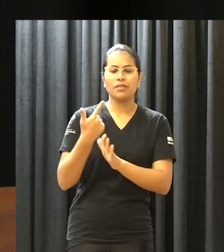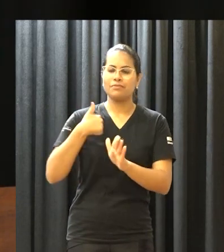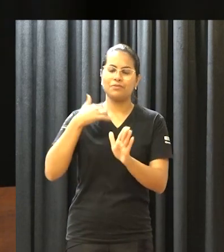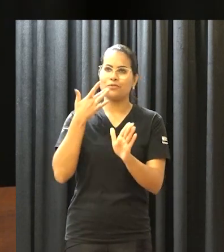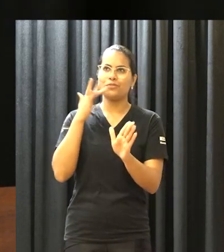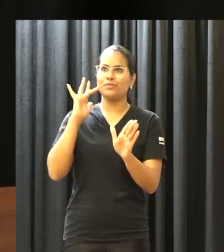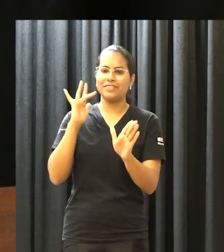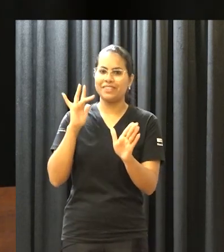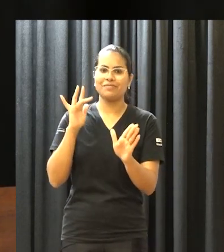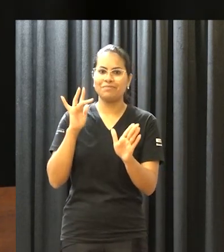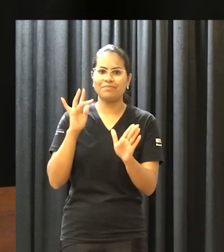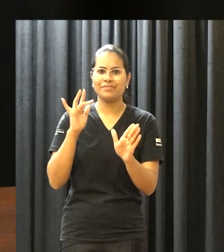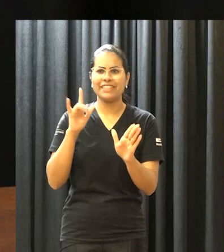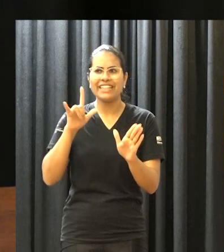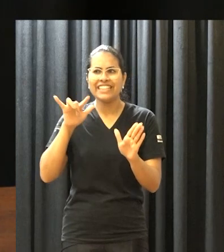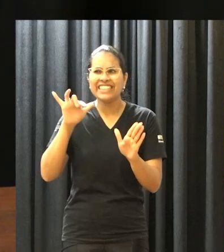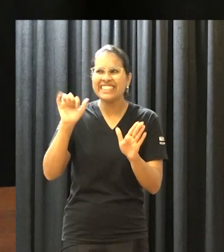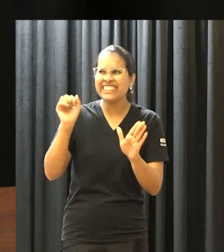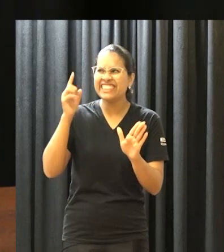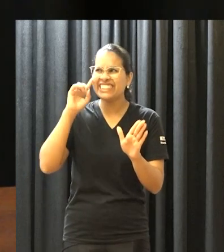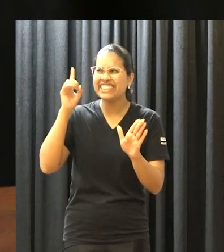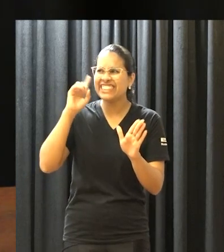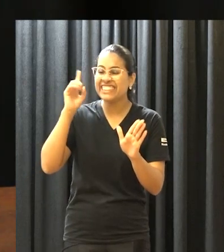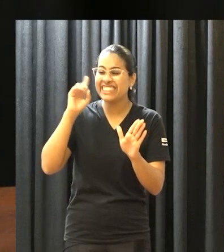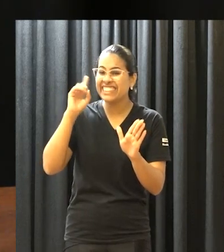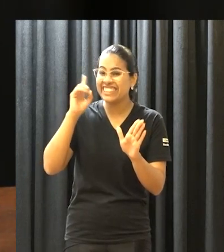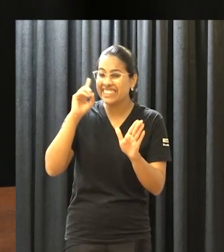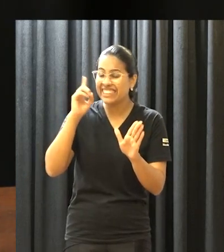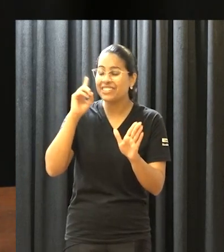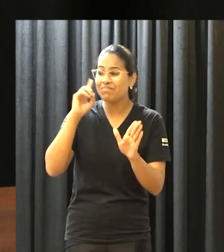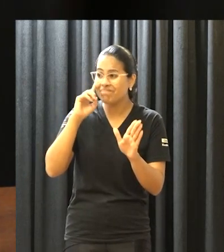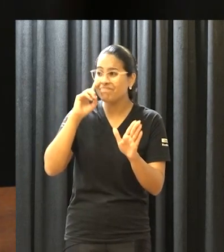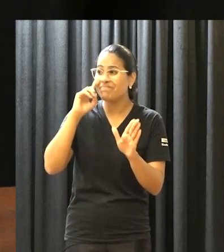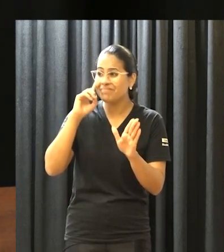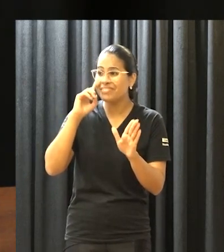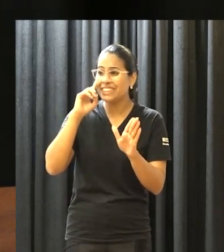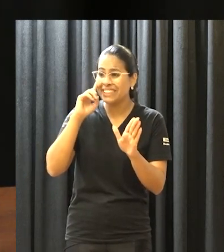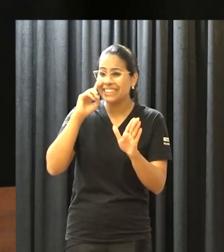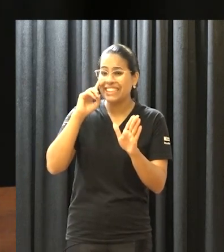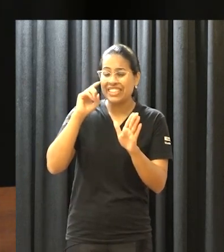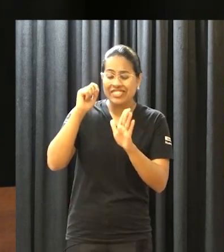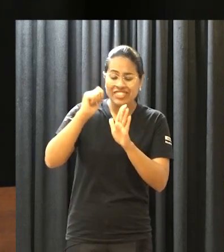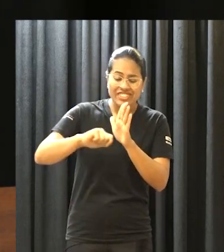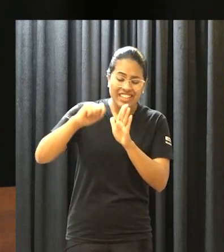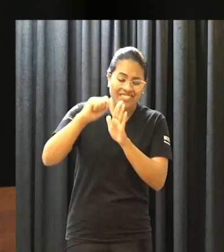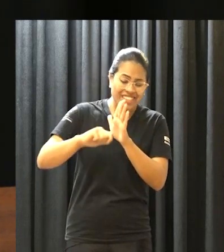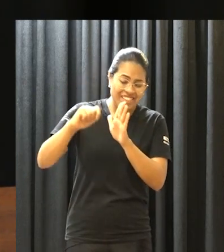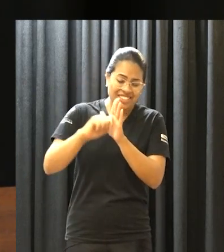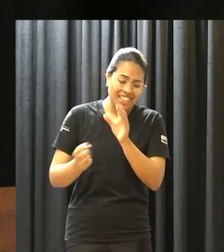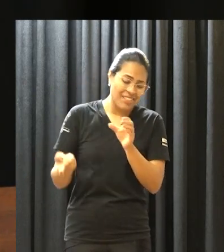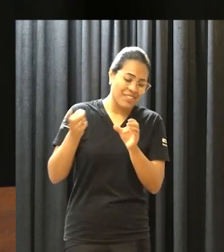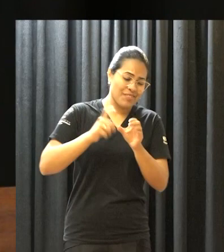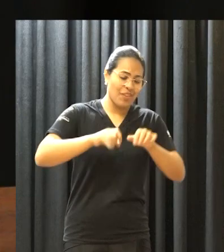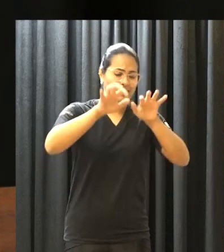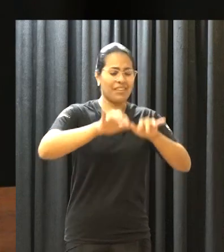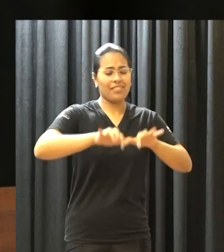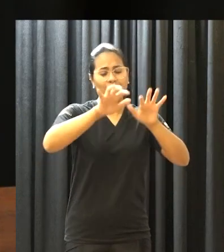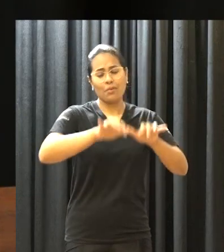vocês, dias e dias e dias de tá bom, tá ruim, descreve, volta com as